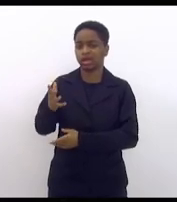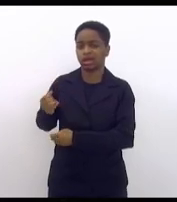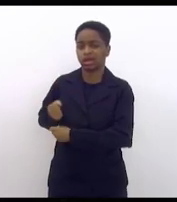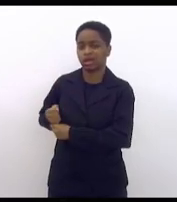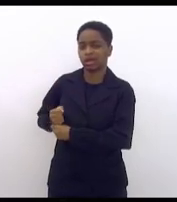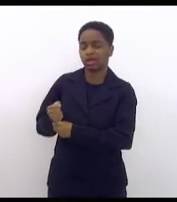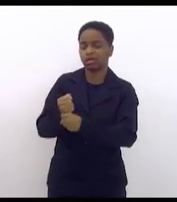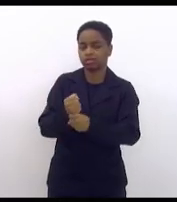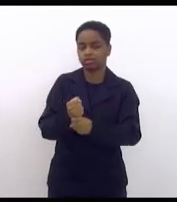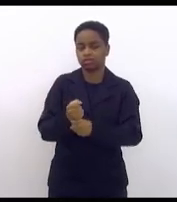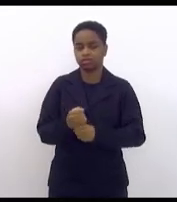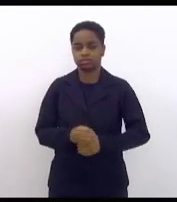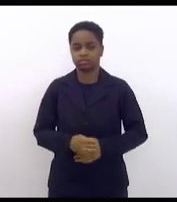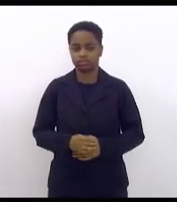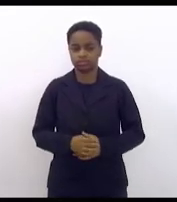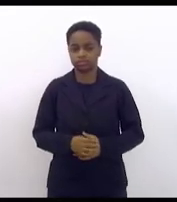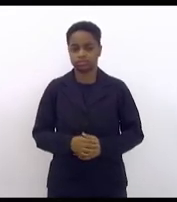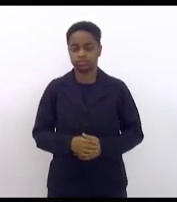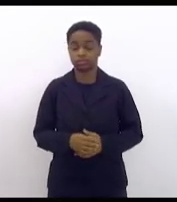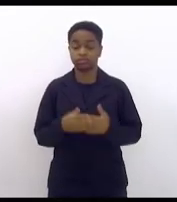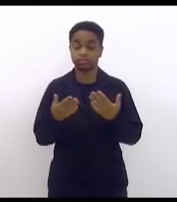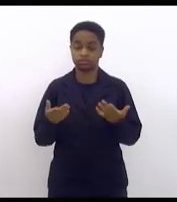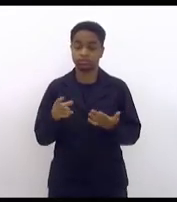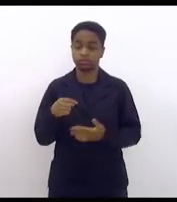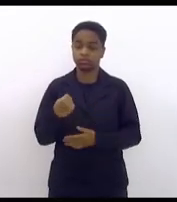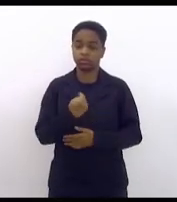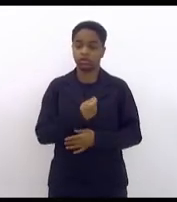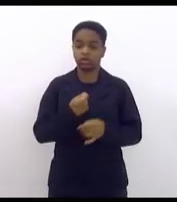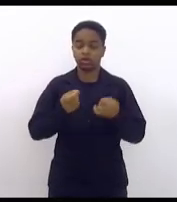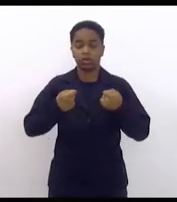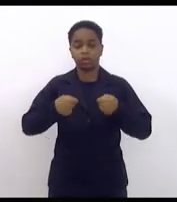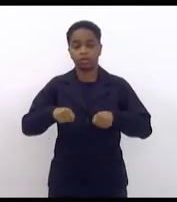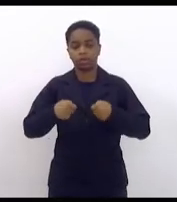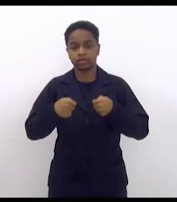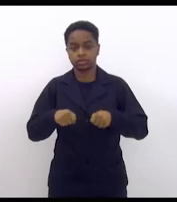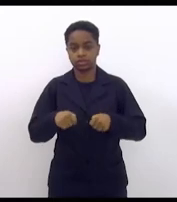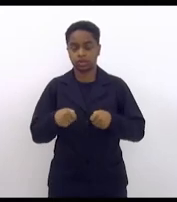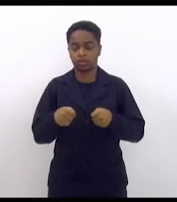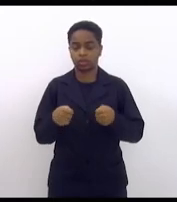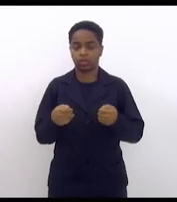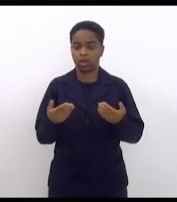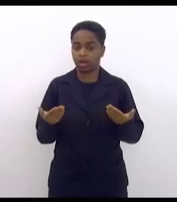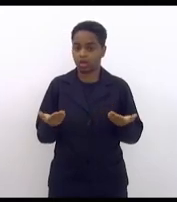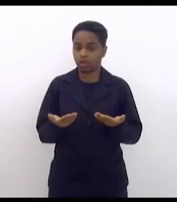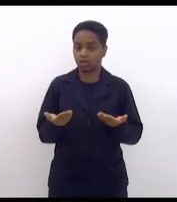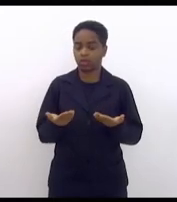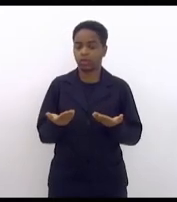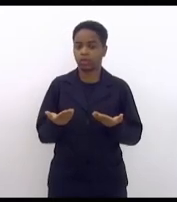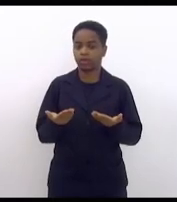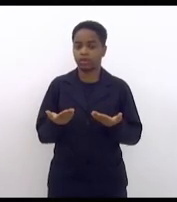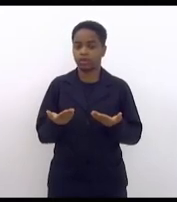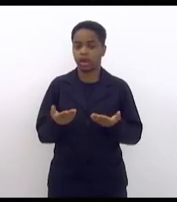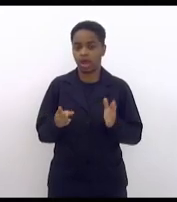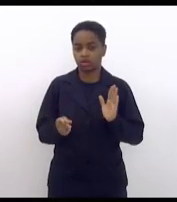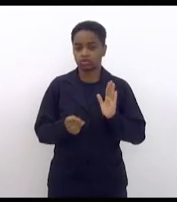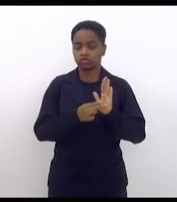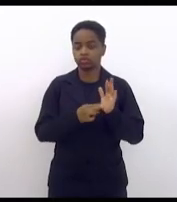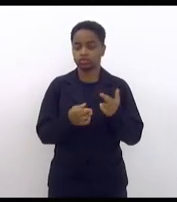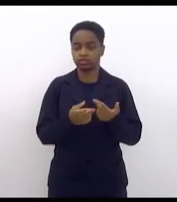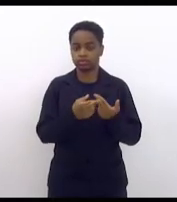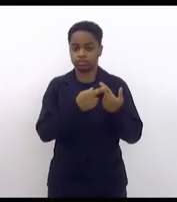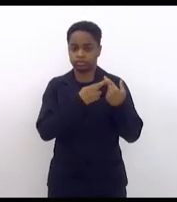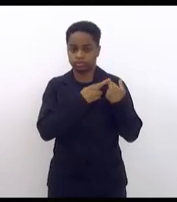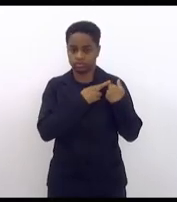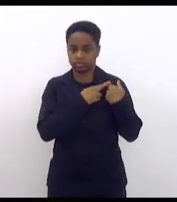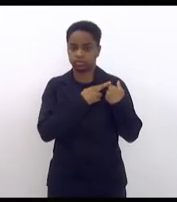anos. E nós precisamos aqui tomar a responsabilidade de todos